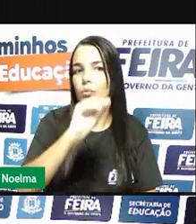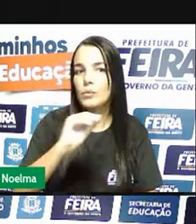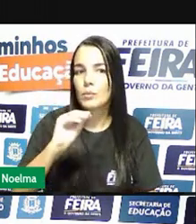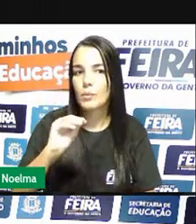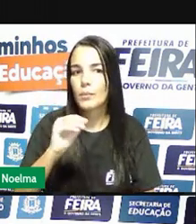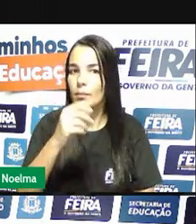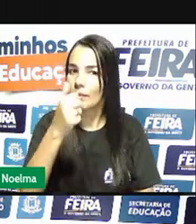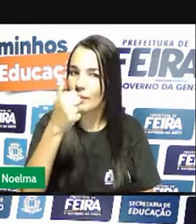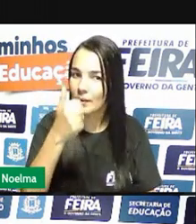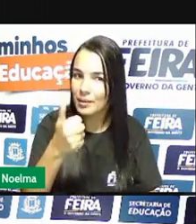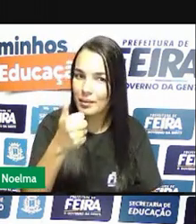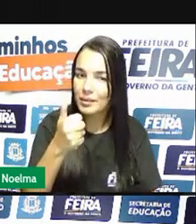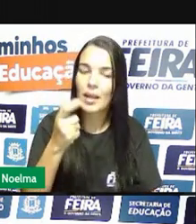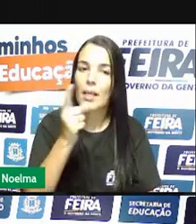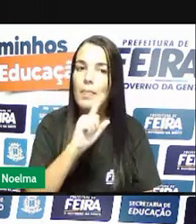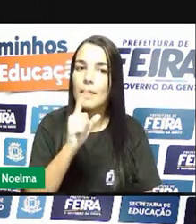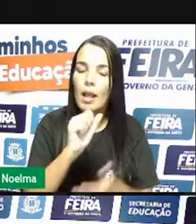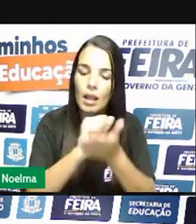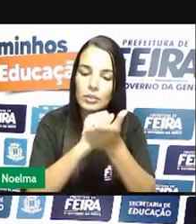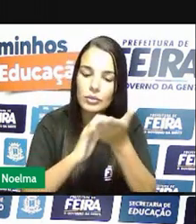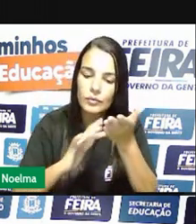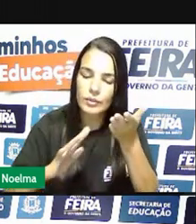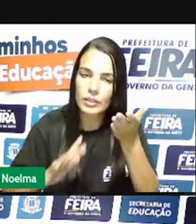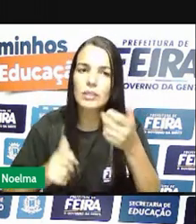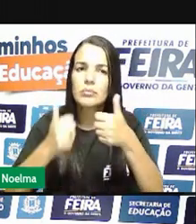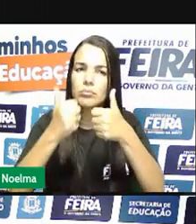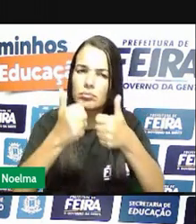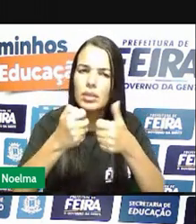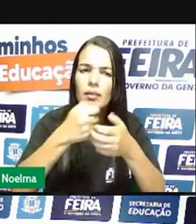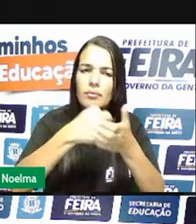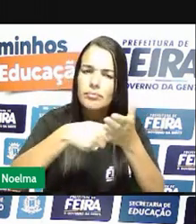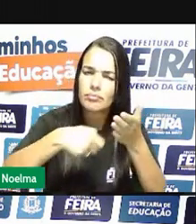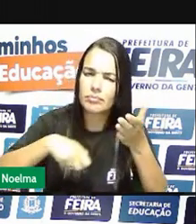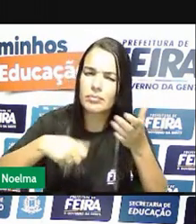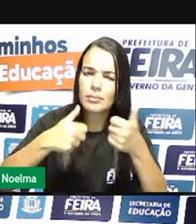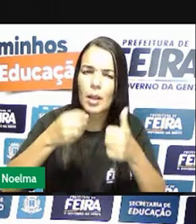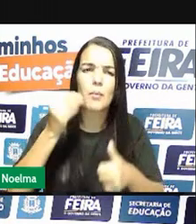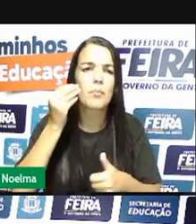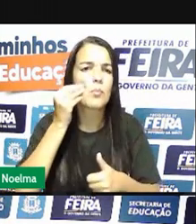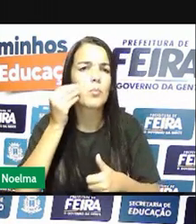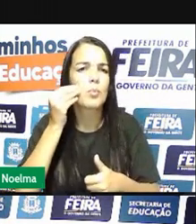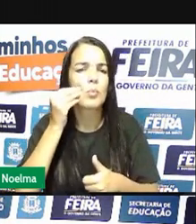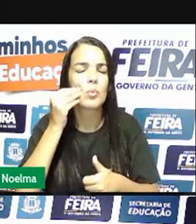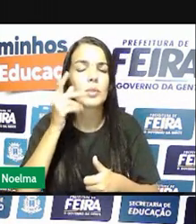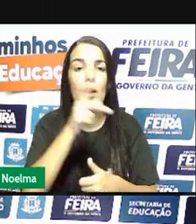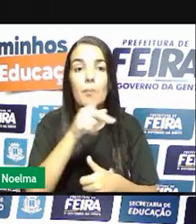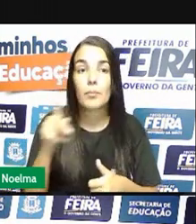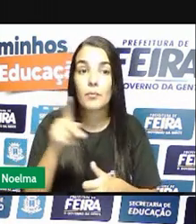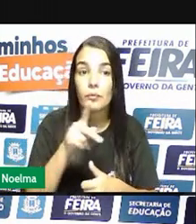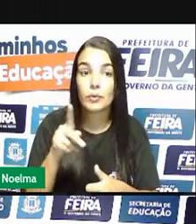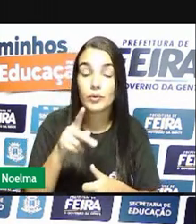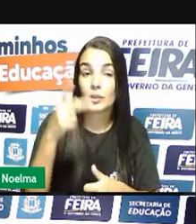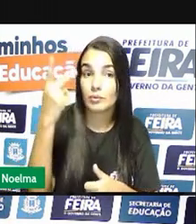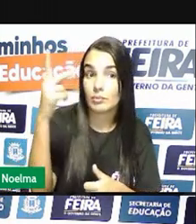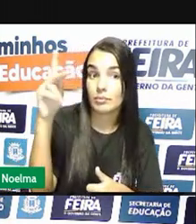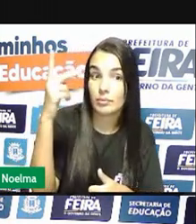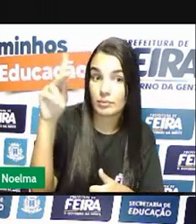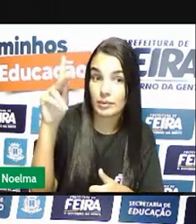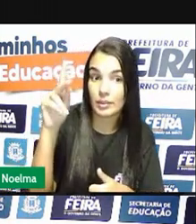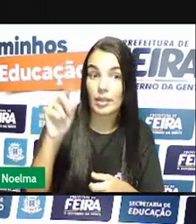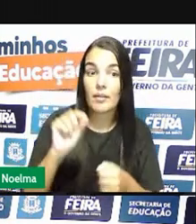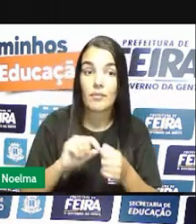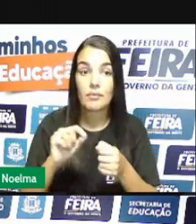de cada um de vocês. Não deixem de fazer o texto de vocês. Apresente aí, mostre para a professora de vocês o texto que